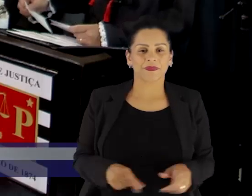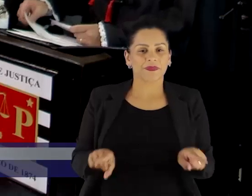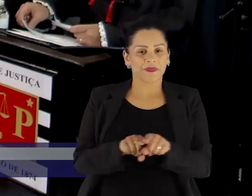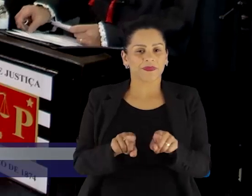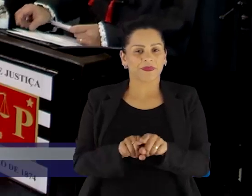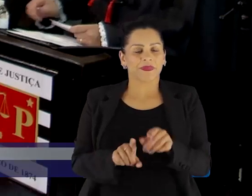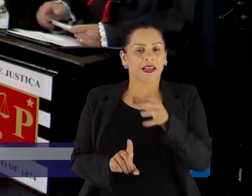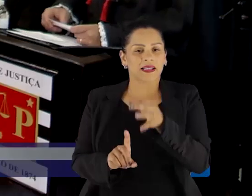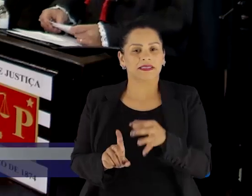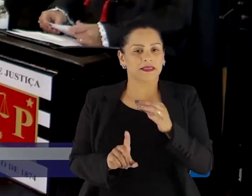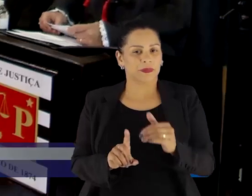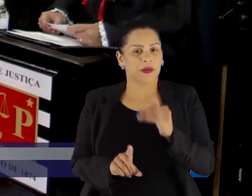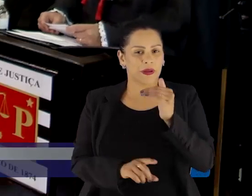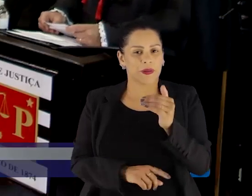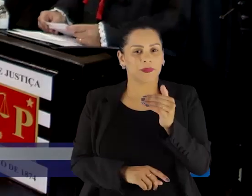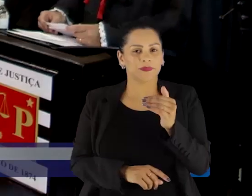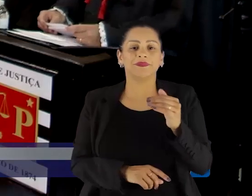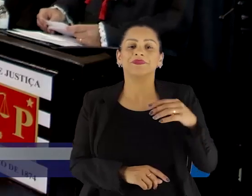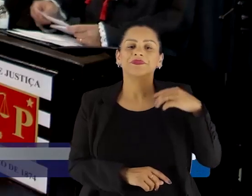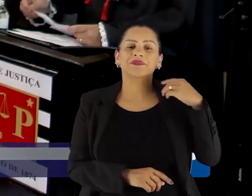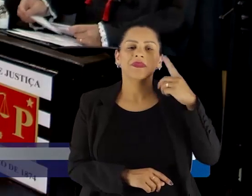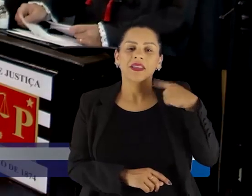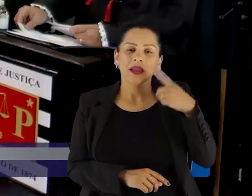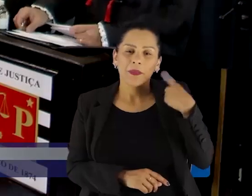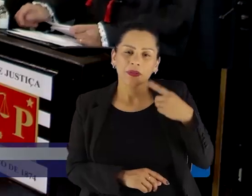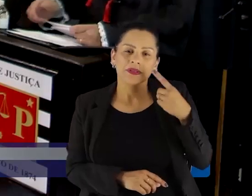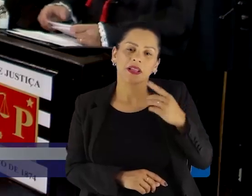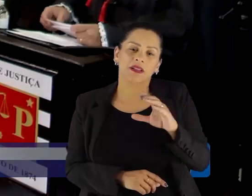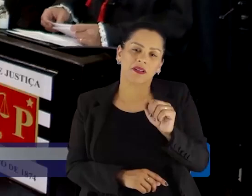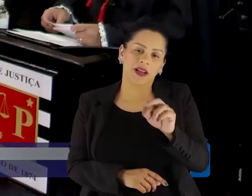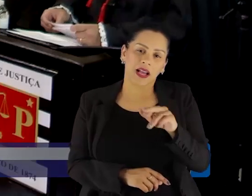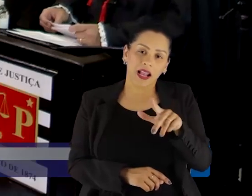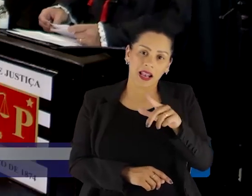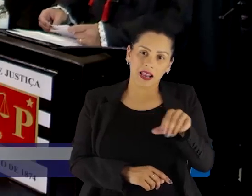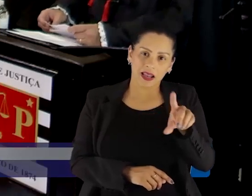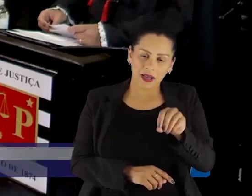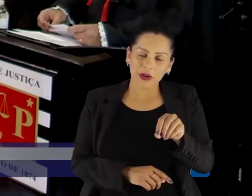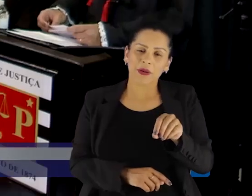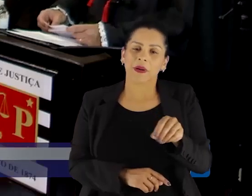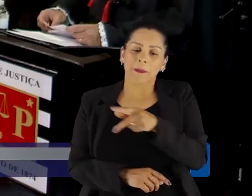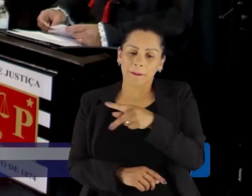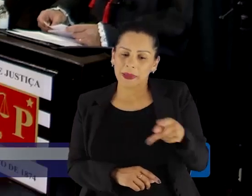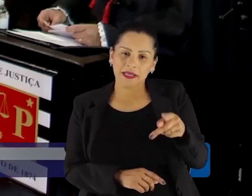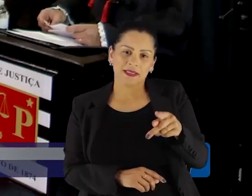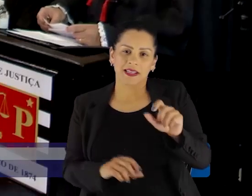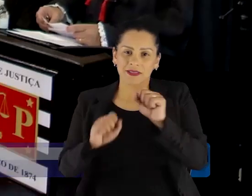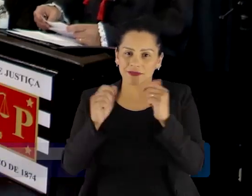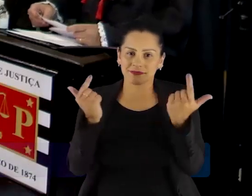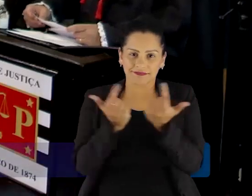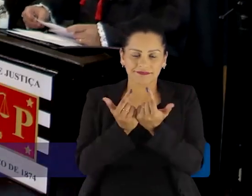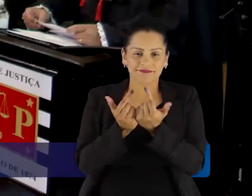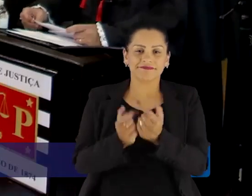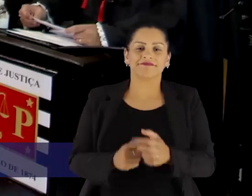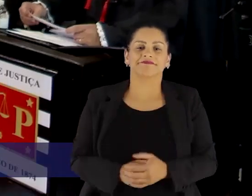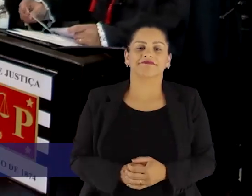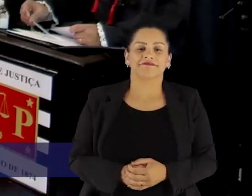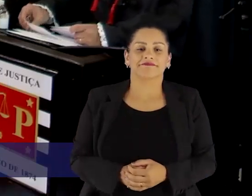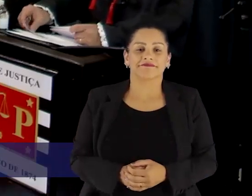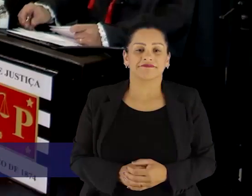senhor Deputado Carlão Pignatari presidente da Assembleia Excelentíssimo Senhor Ministro